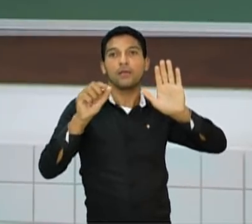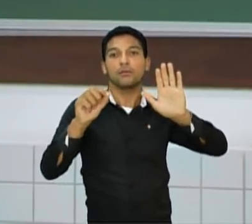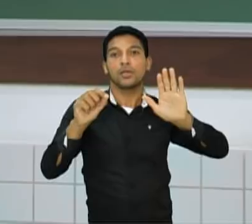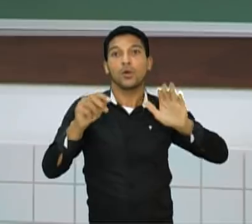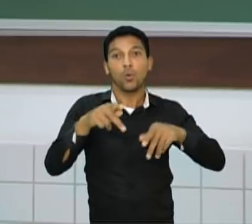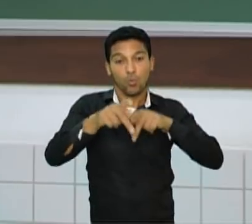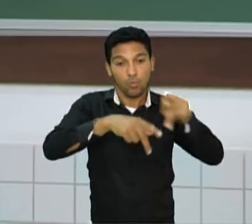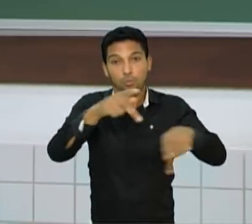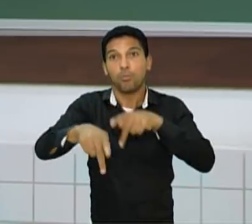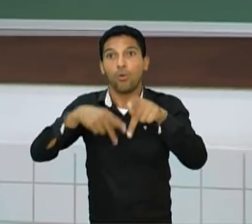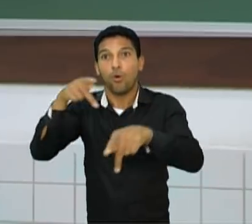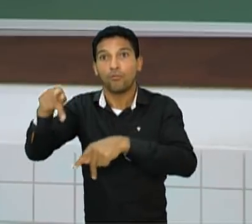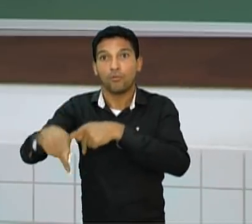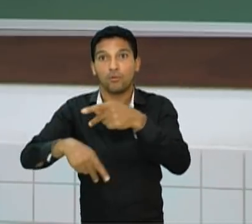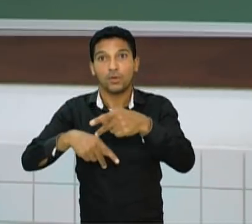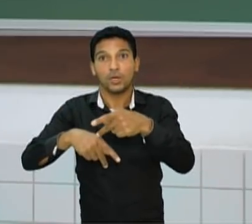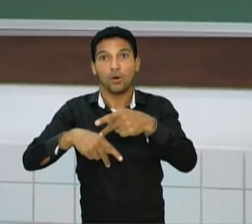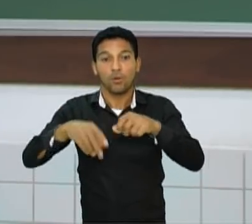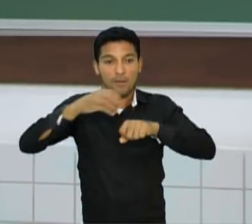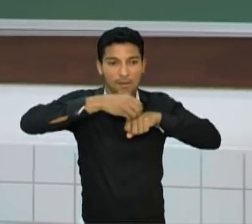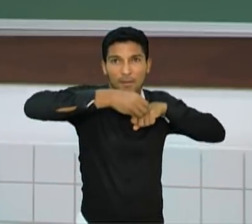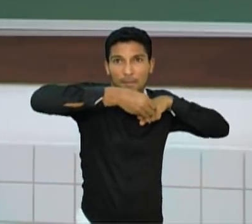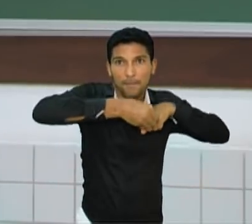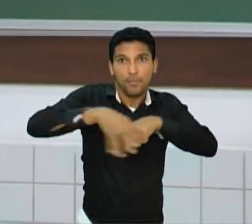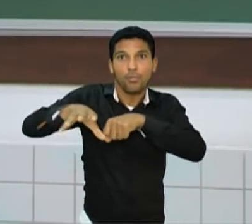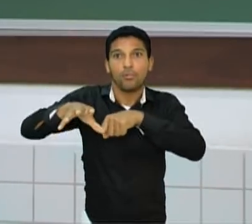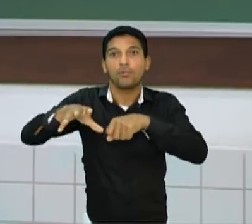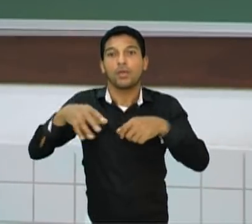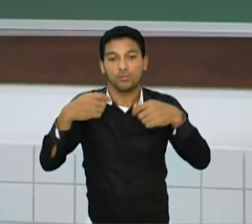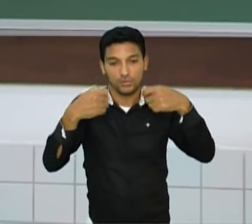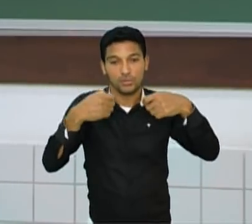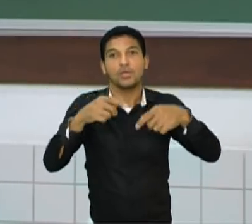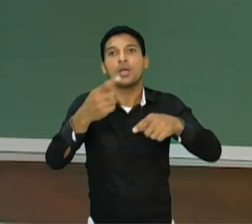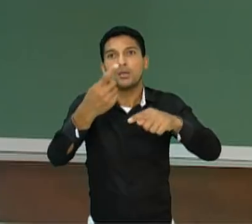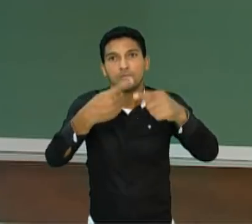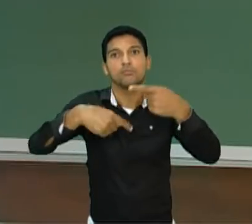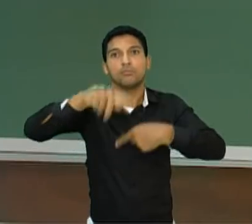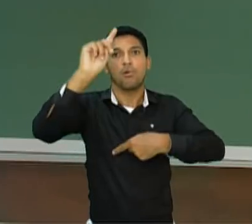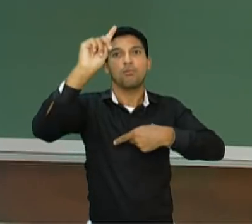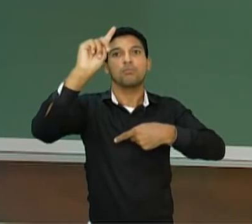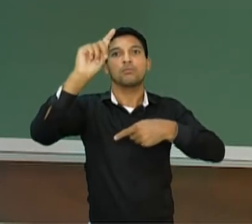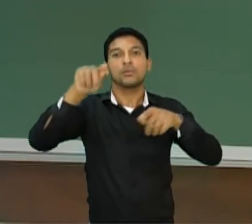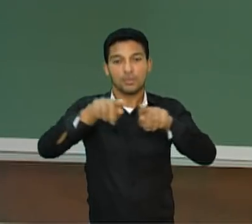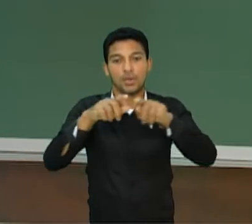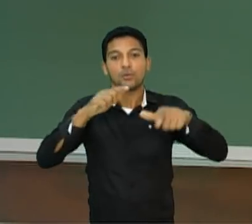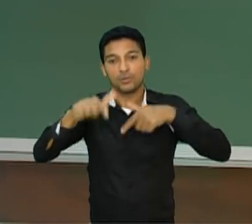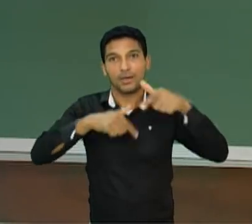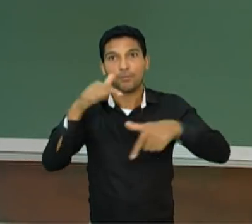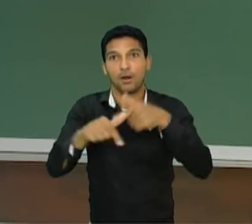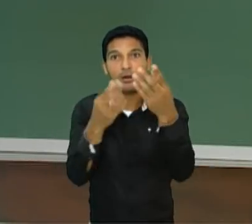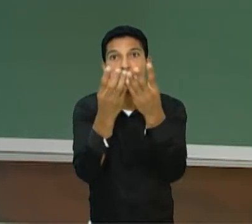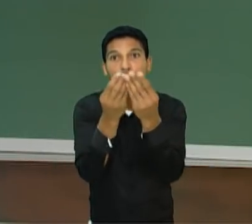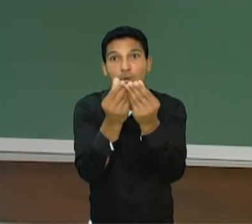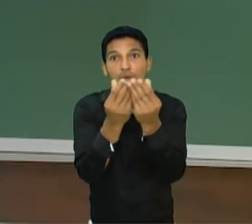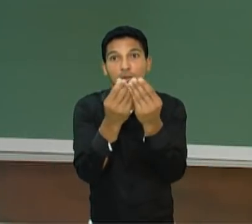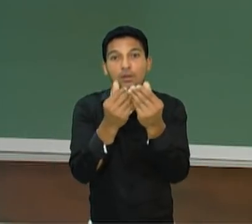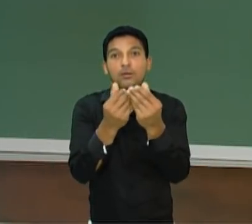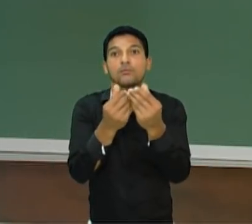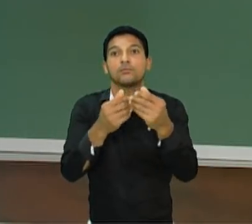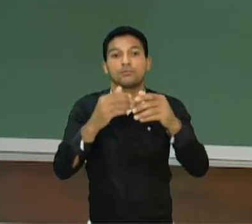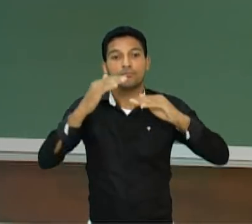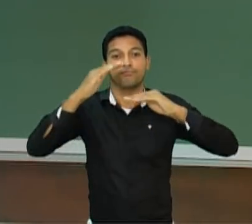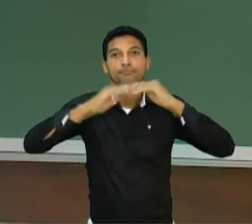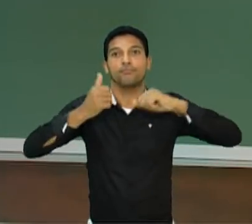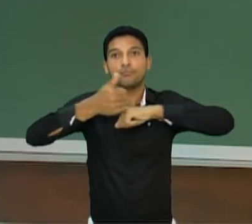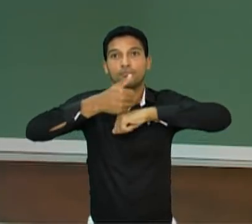diz assim, acompanhe aqui comigo. A educação, direito de todos e dever do Estado e da família,